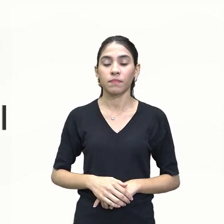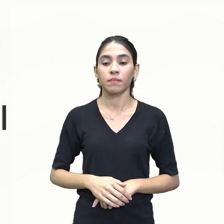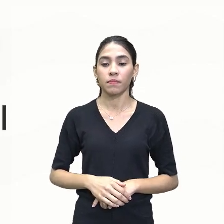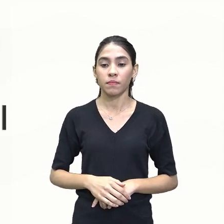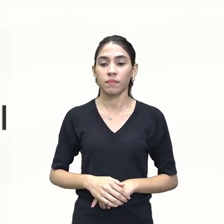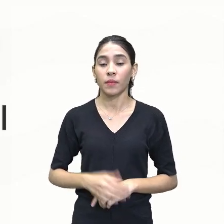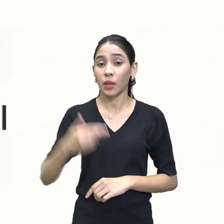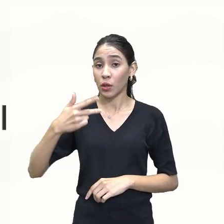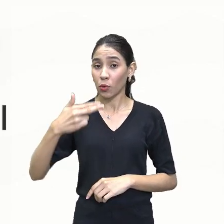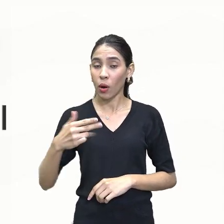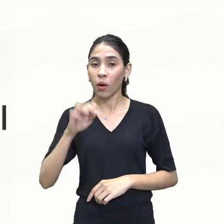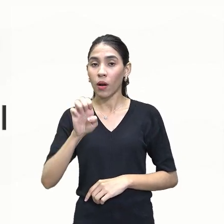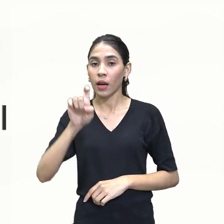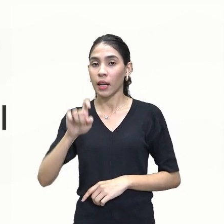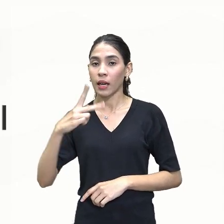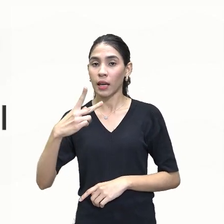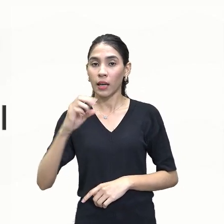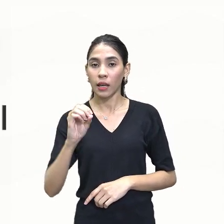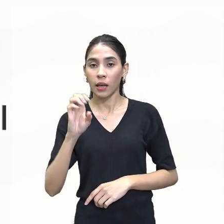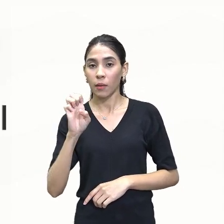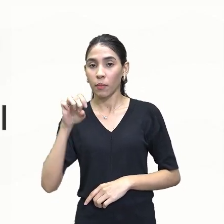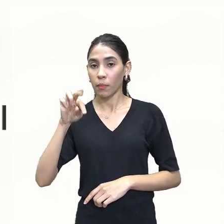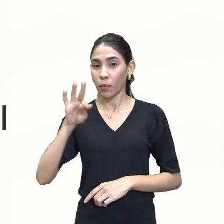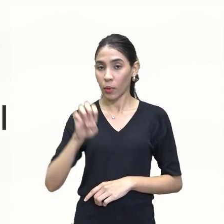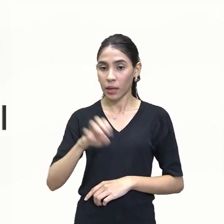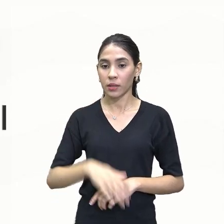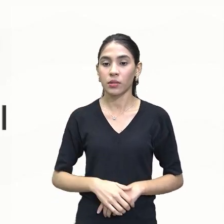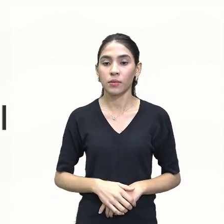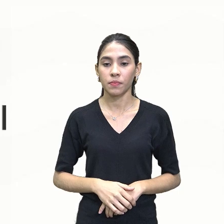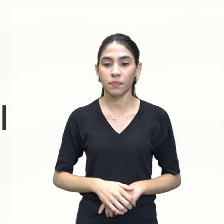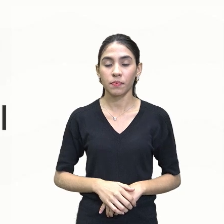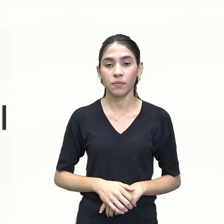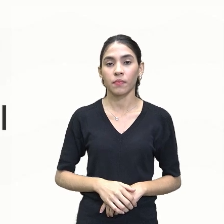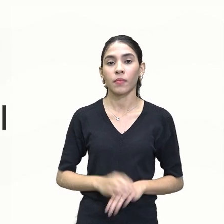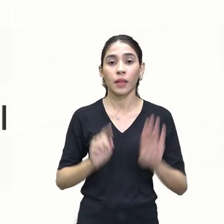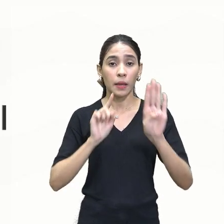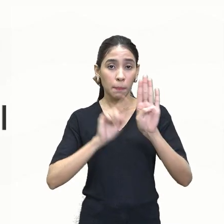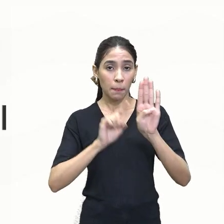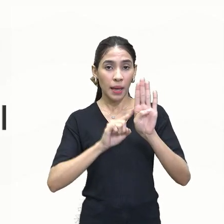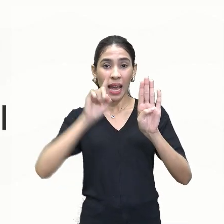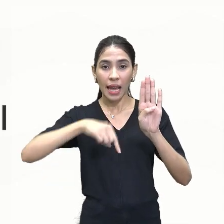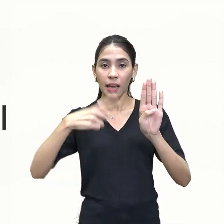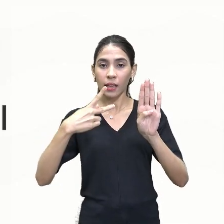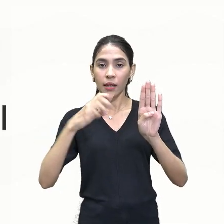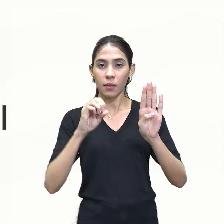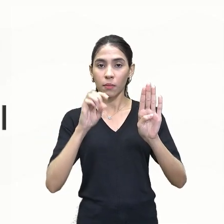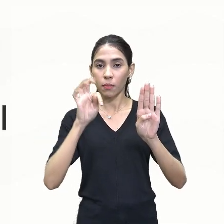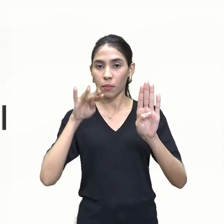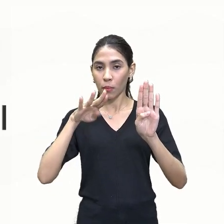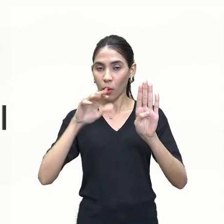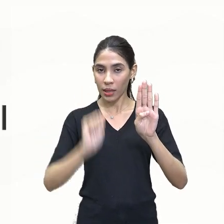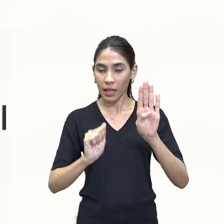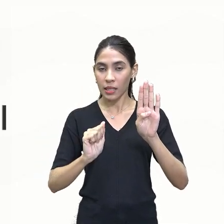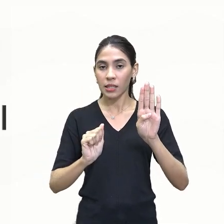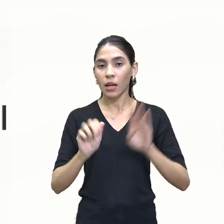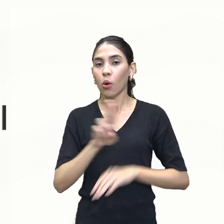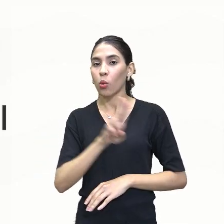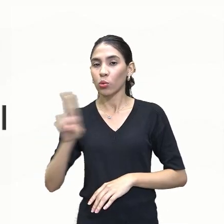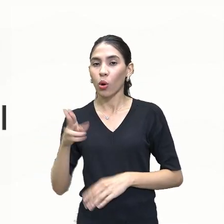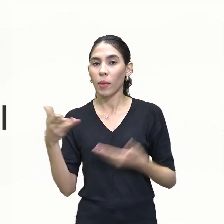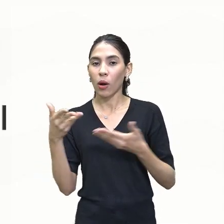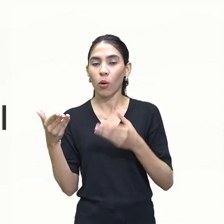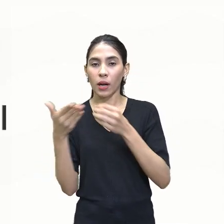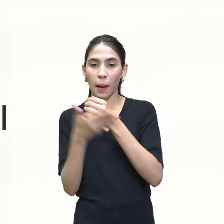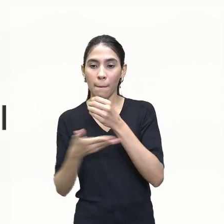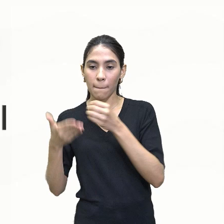expoente. E eu chamo esse B, que é a potência, de logaritmando. Eu chamo a base A, que fica